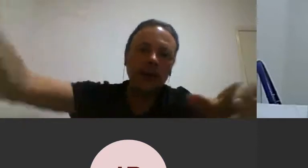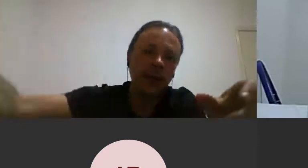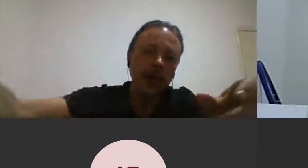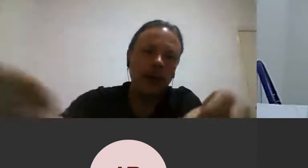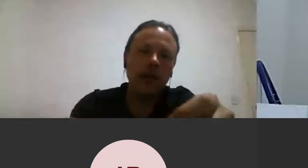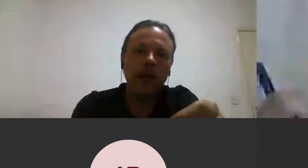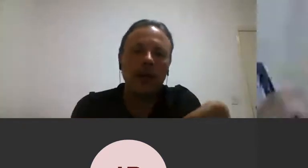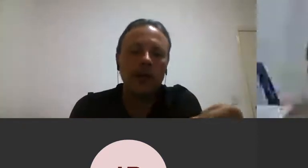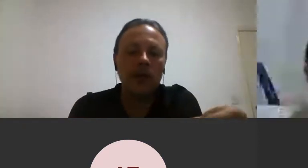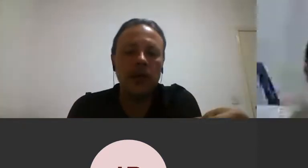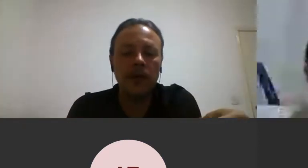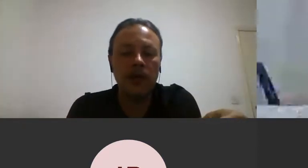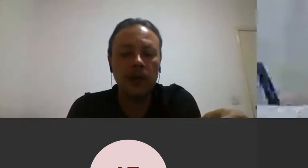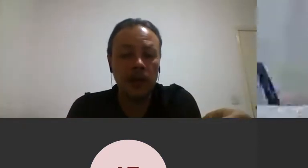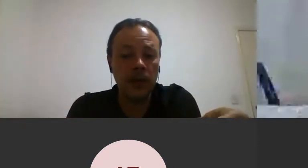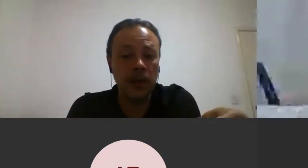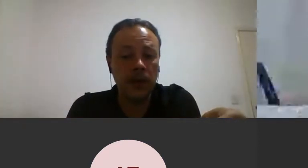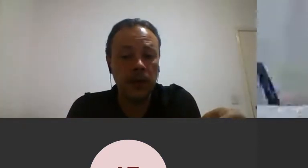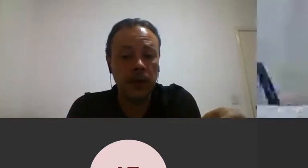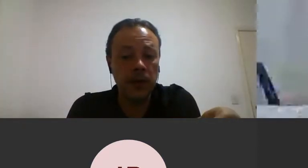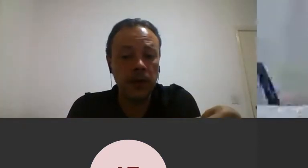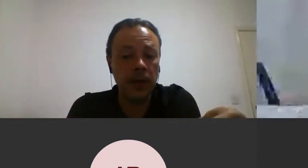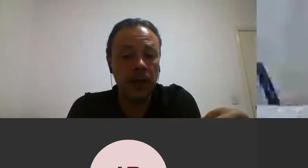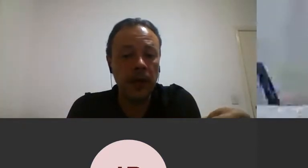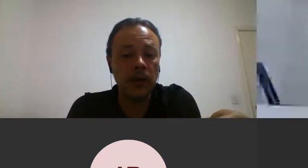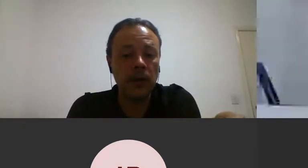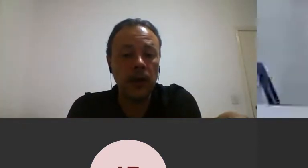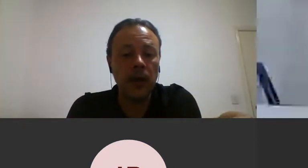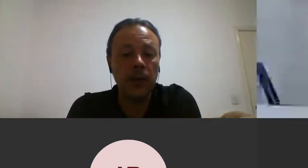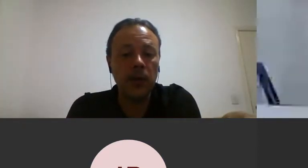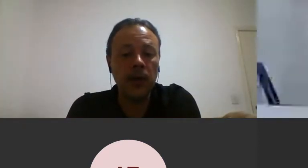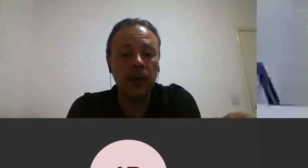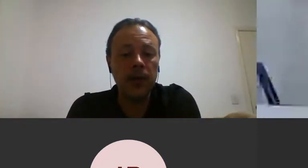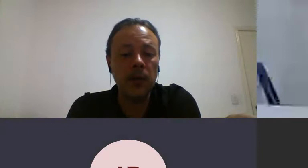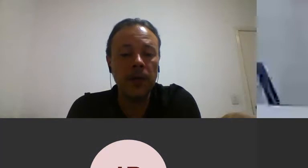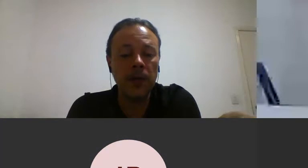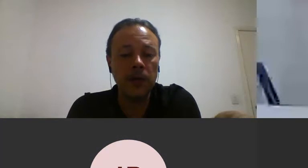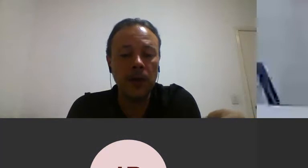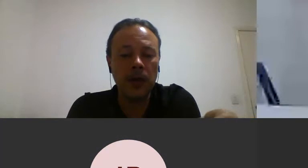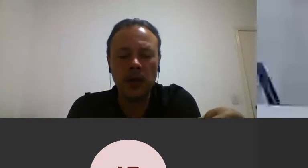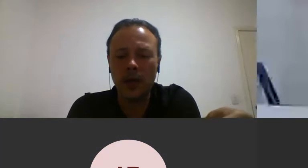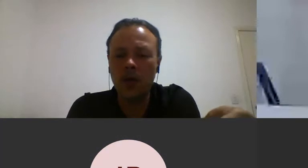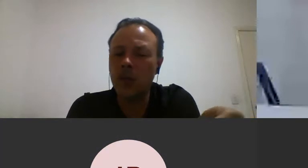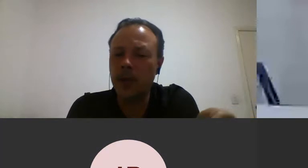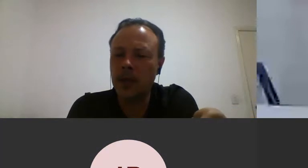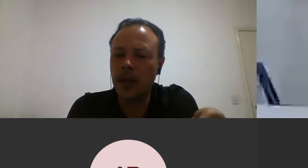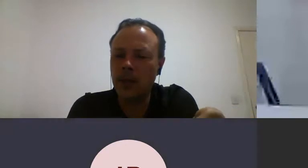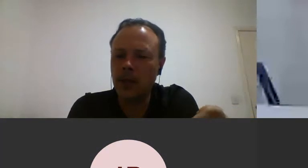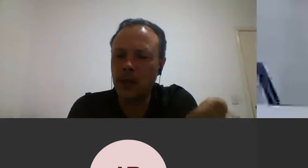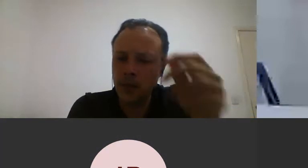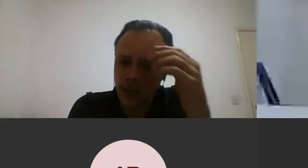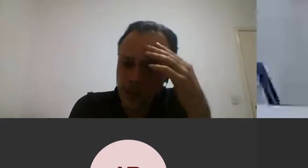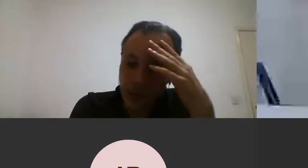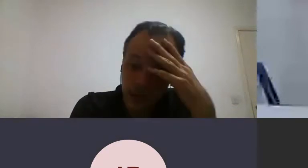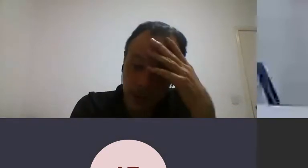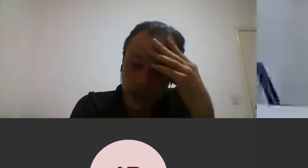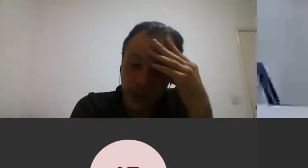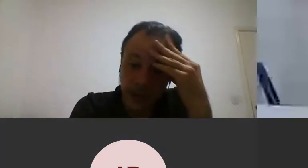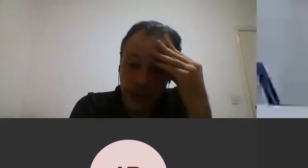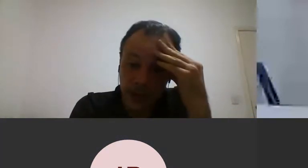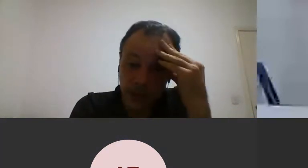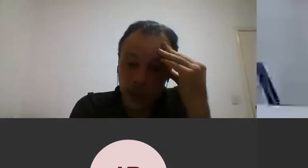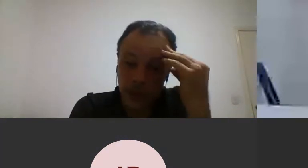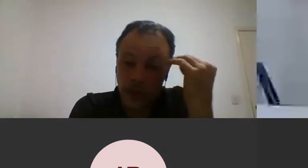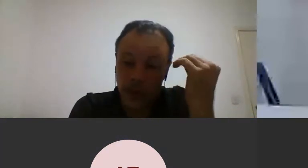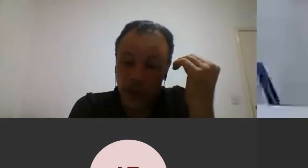Em outra disciplina, que vocês devem estar, talvez, em paralelo, a programação mesmo, né? Que acho que com o Pacheco, né? Não sei se vocês estão tendo